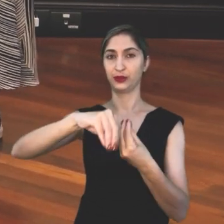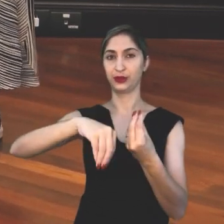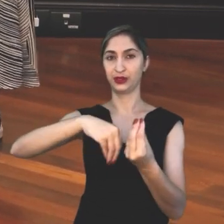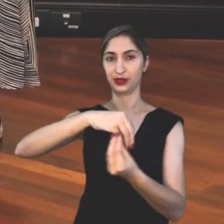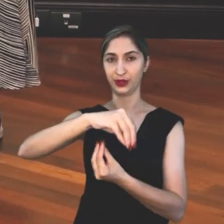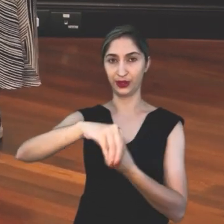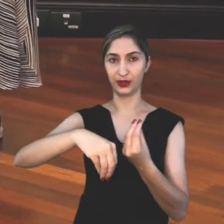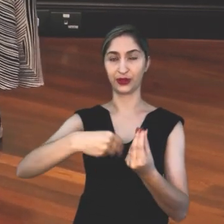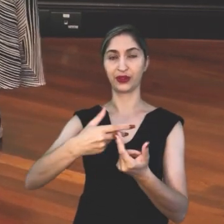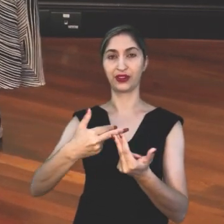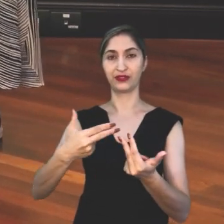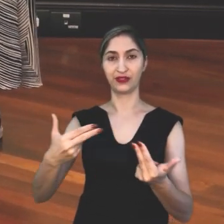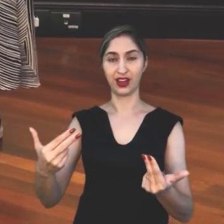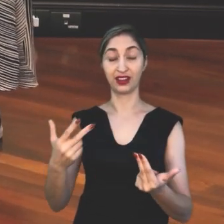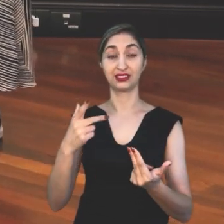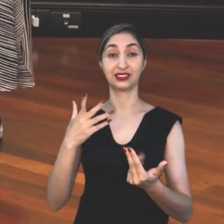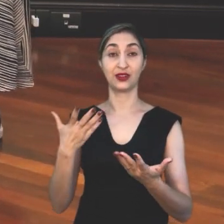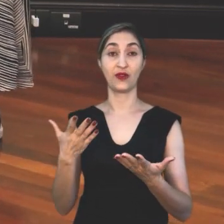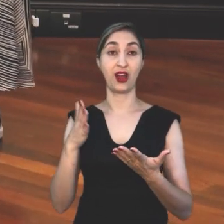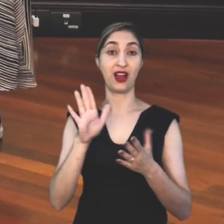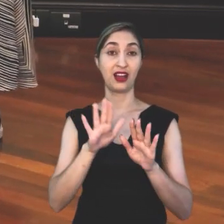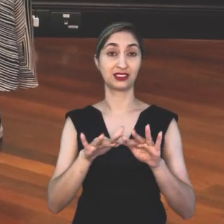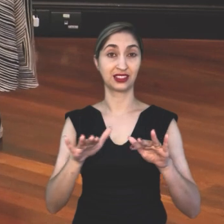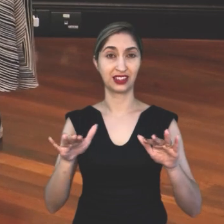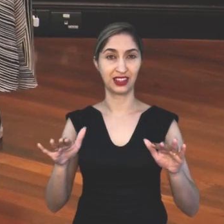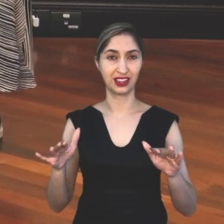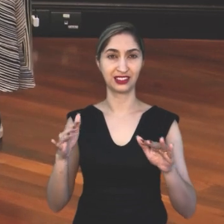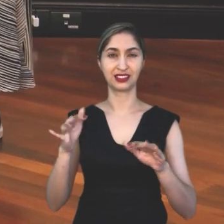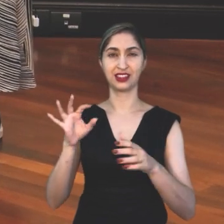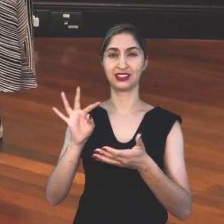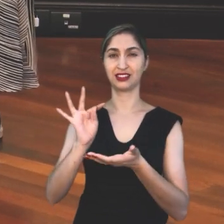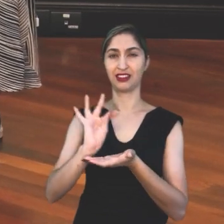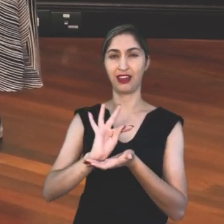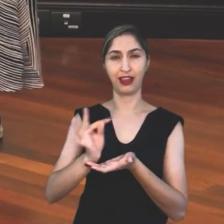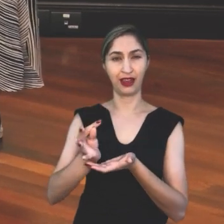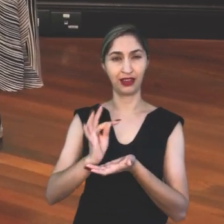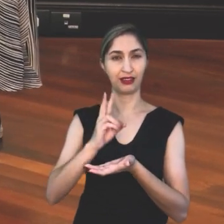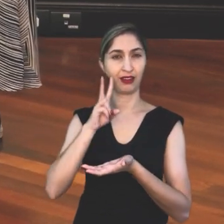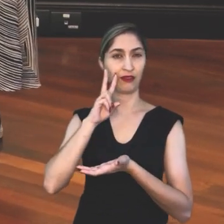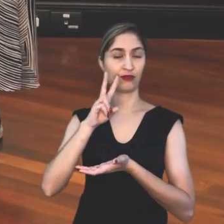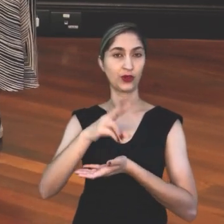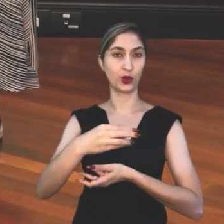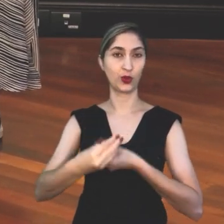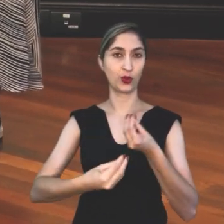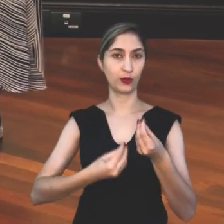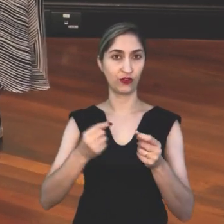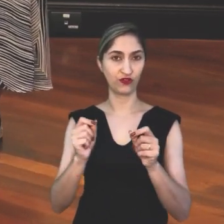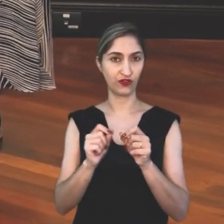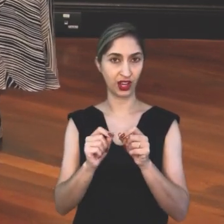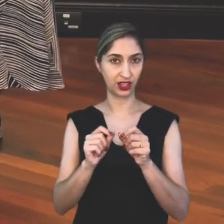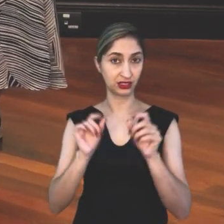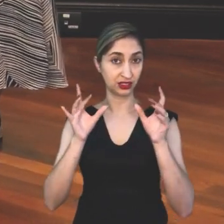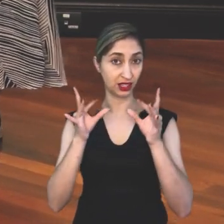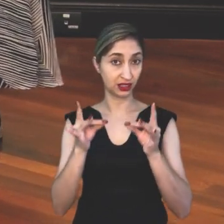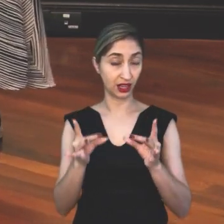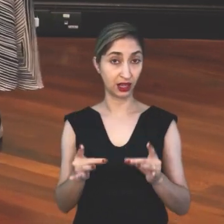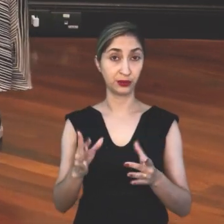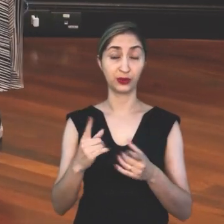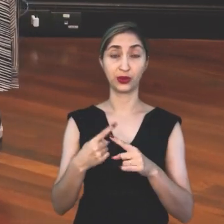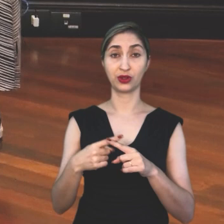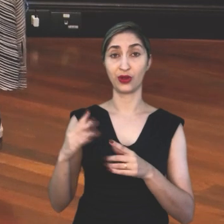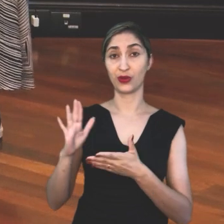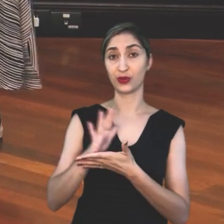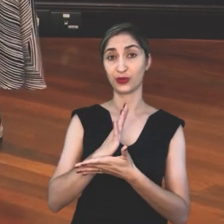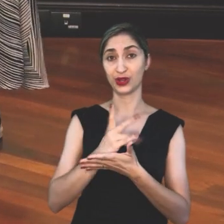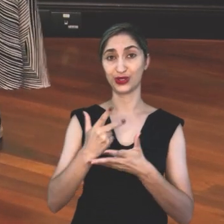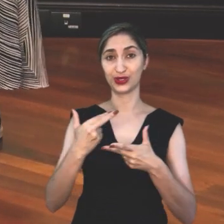fazer o pozinho, depois colocar a cola, a água e elas mesmas vão pintar. Então, também tem a questão da técnica, delas terem ideia de como isso pode